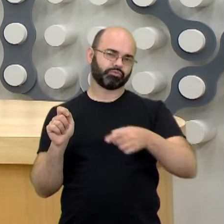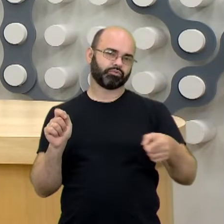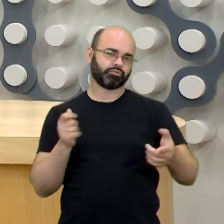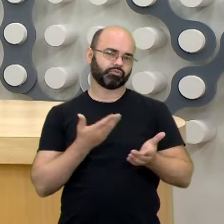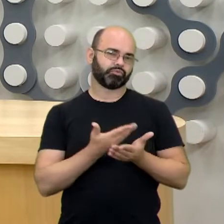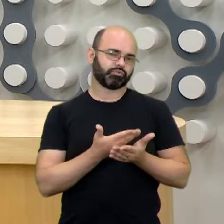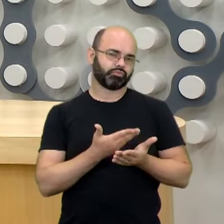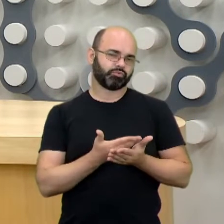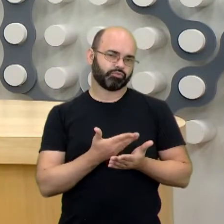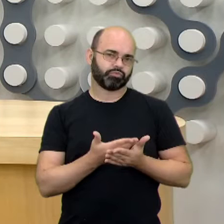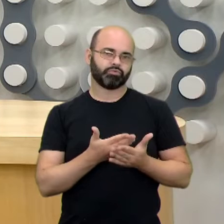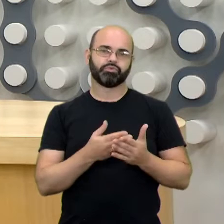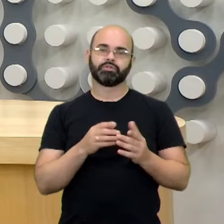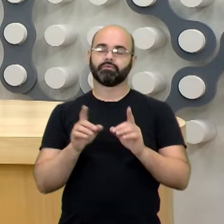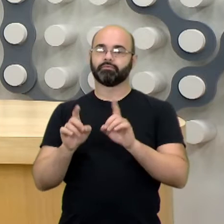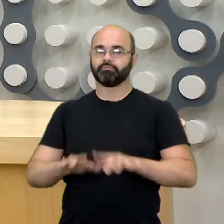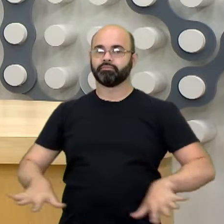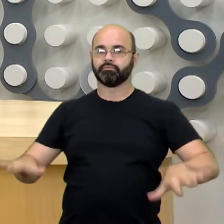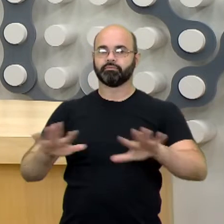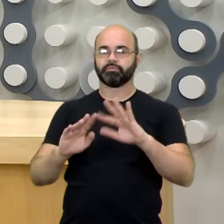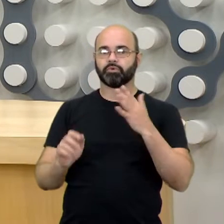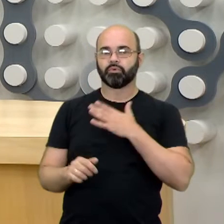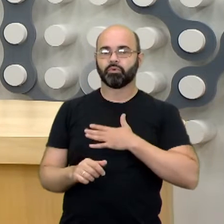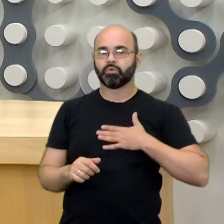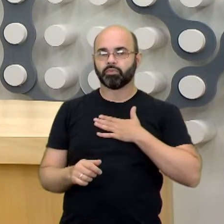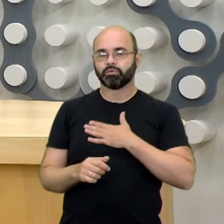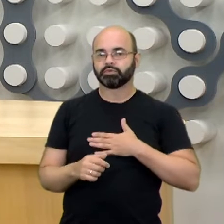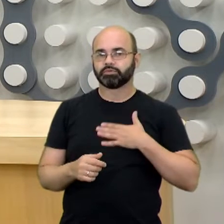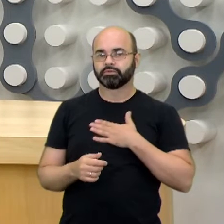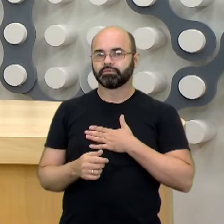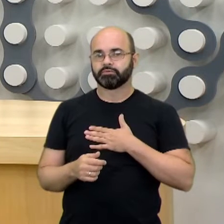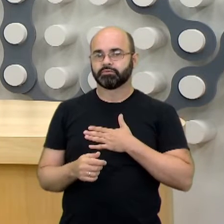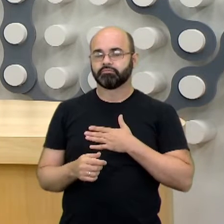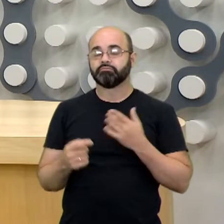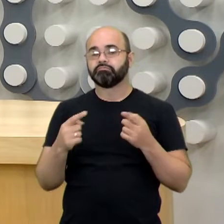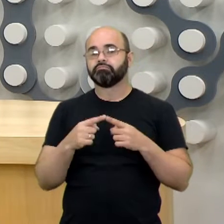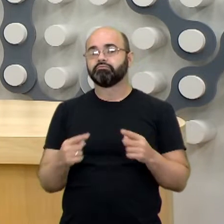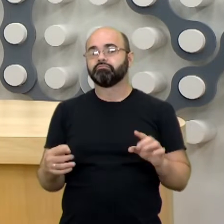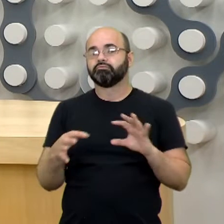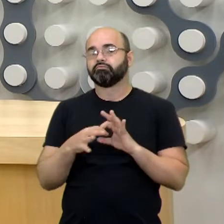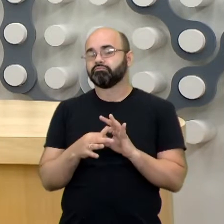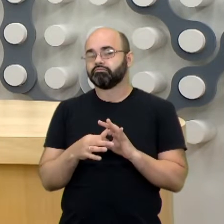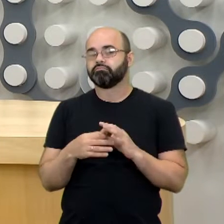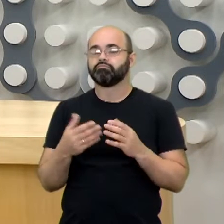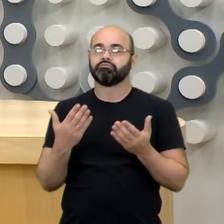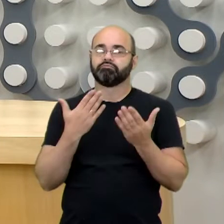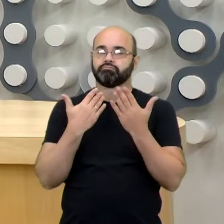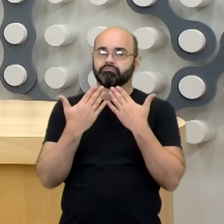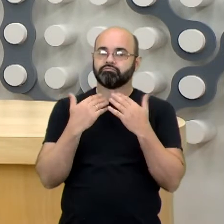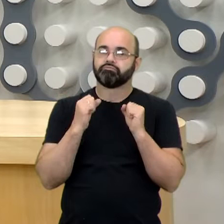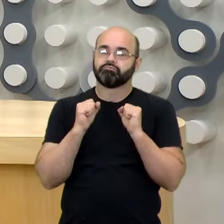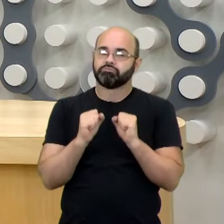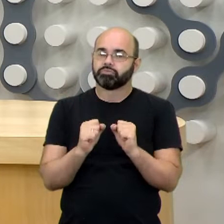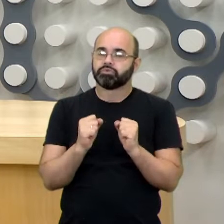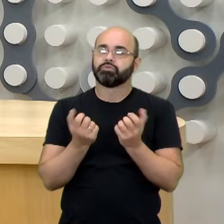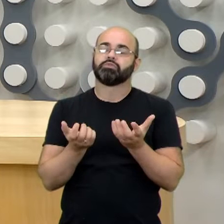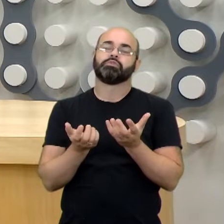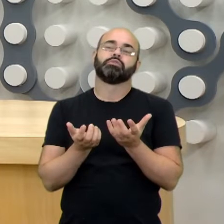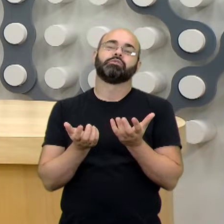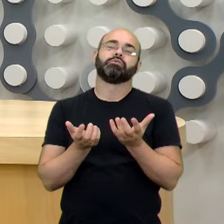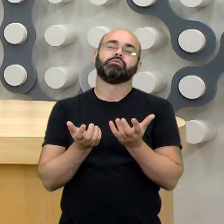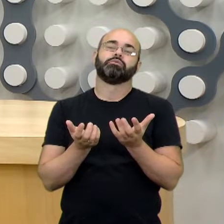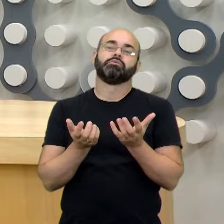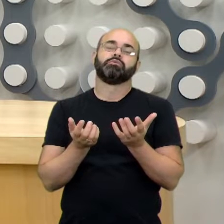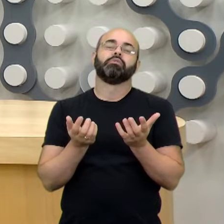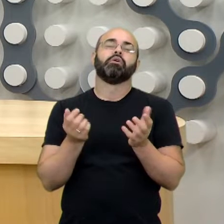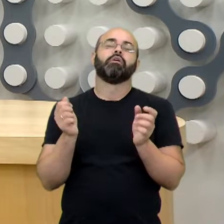questões demográficas, eles podem até ter aí uma relação aí, né, e discussão, né, sobre, né, o que será